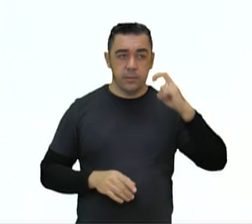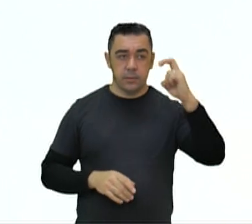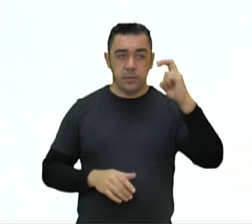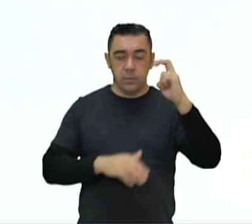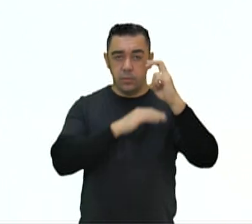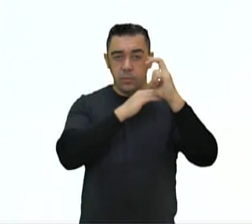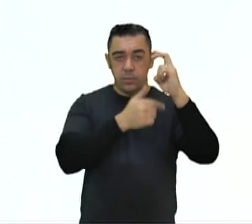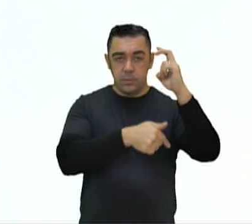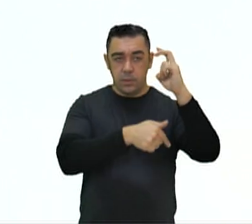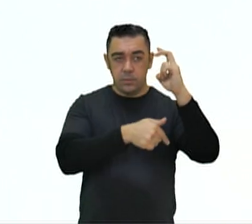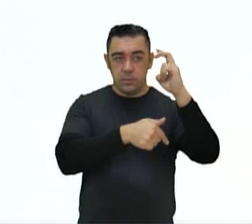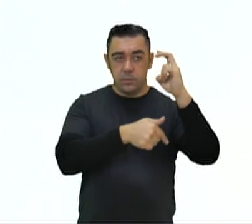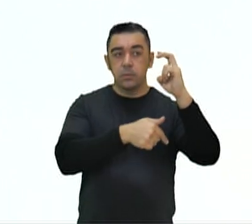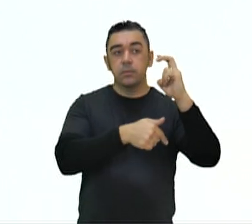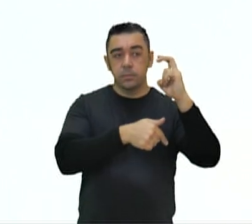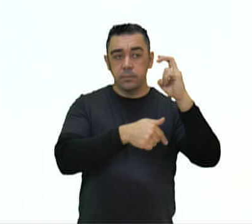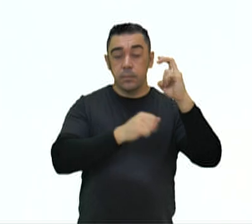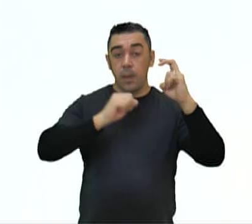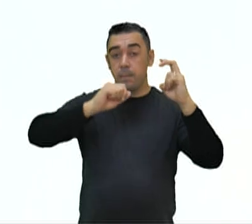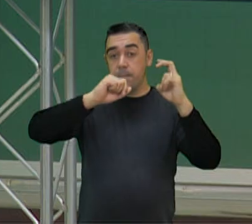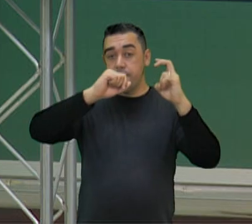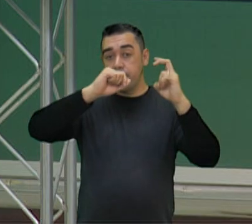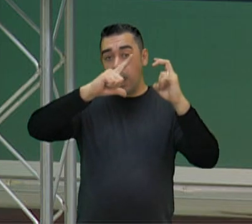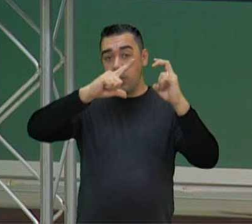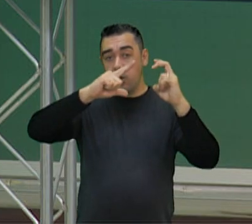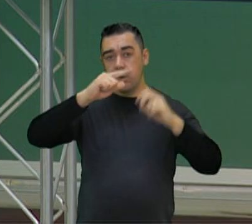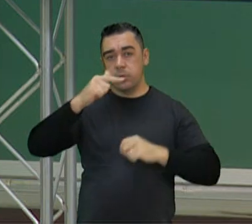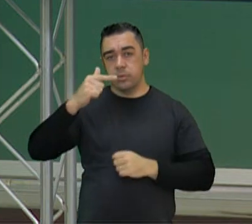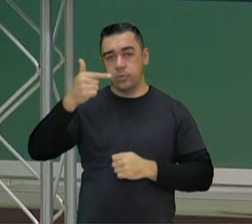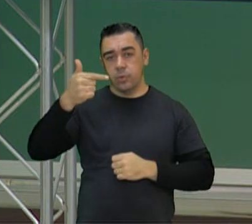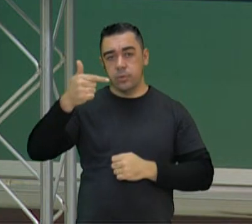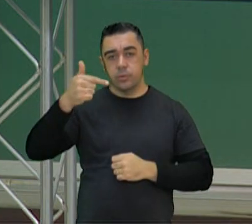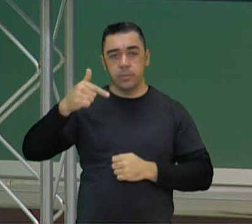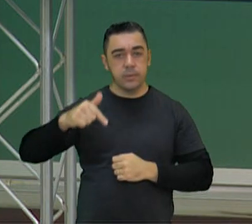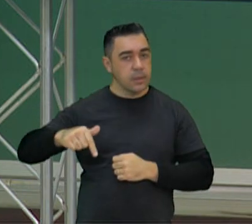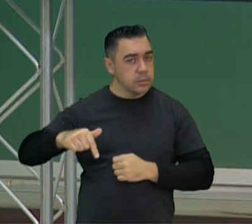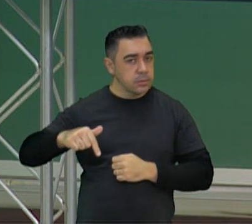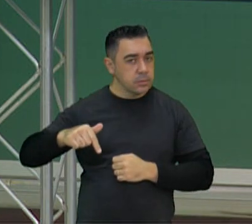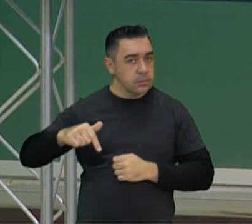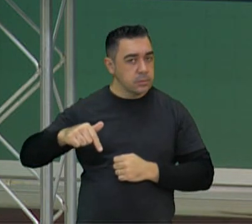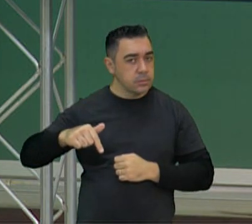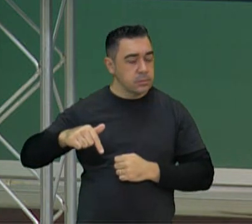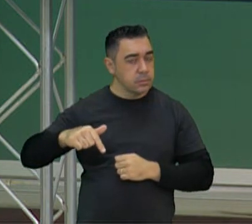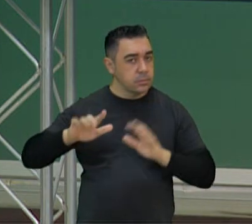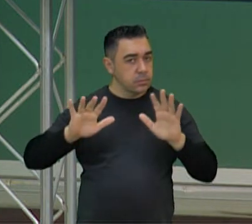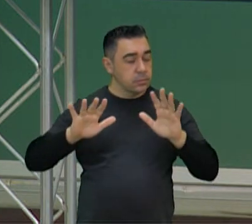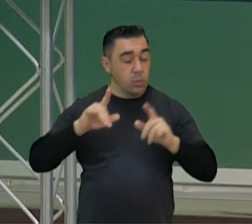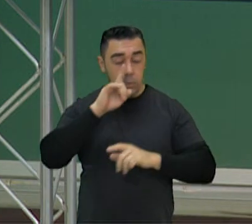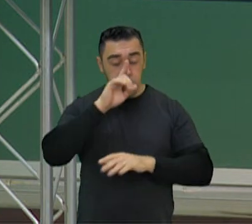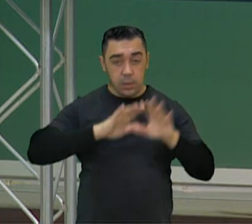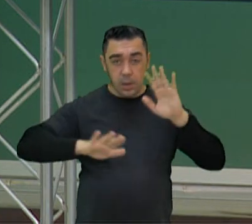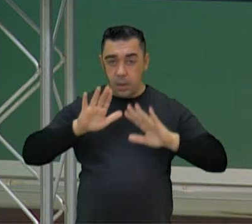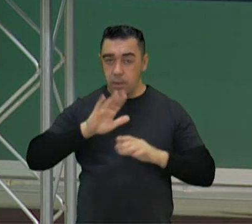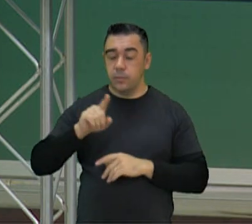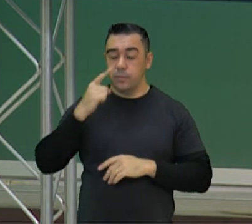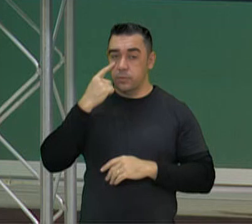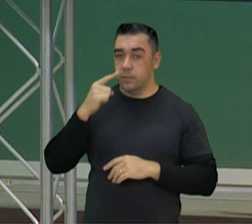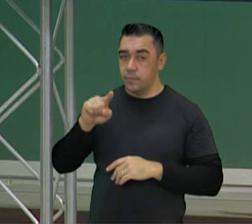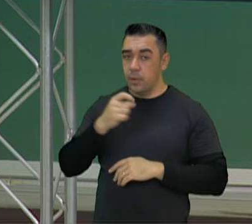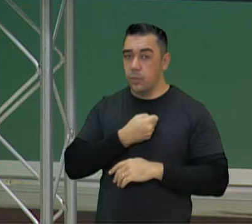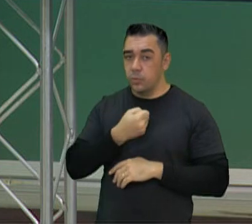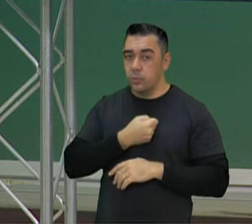sobre 7, é maior do que 2 sobre 7. Não se deixe enganar, às vezes,